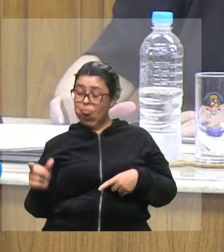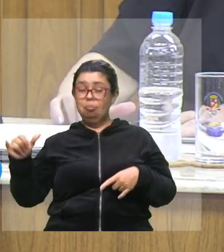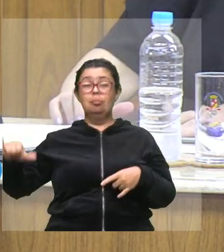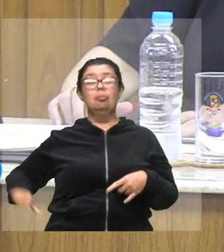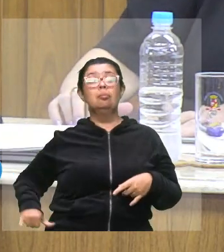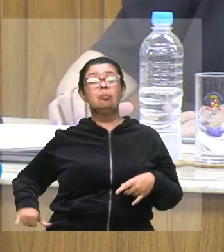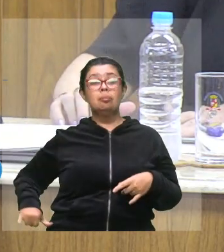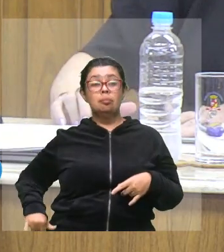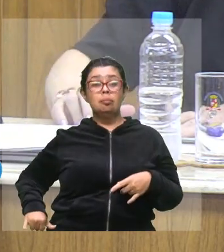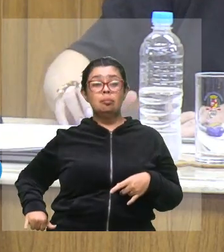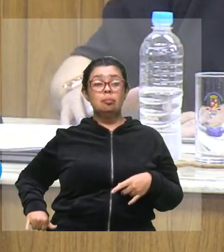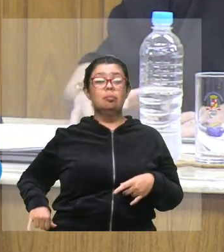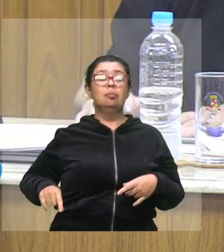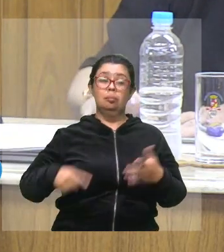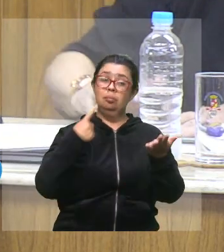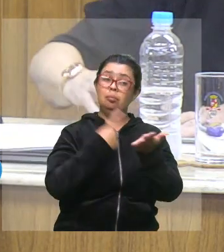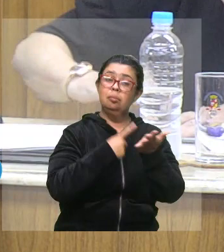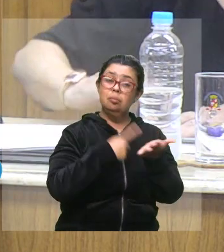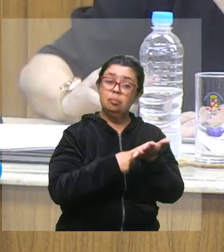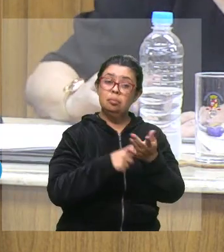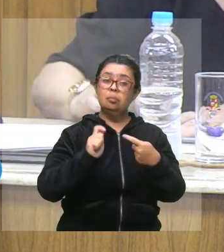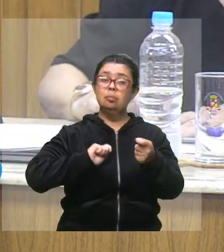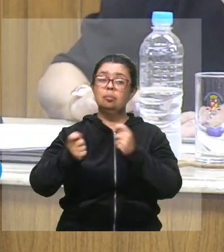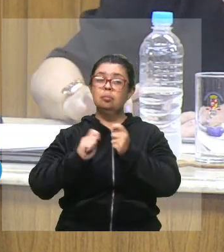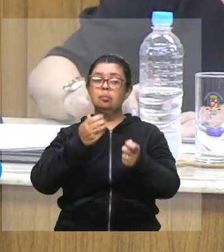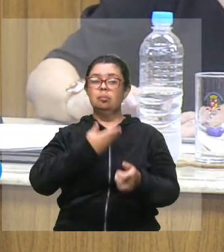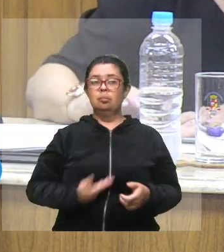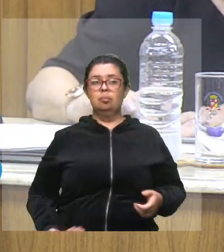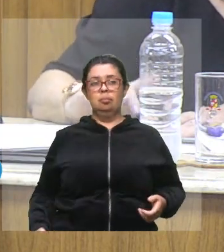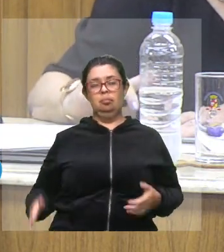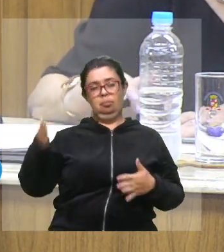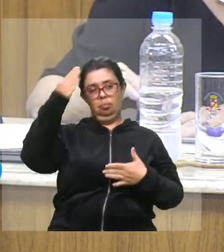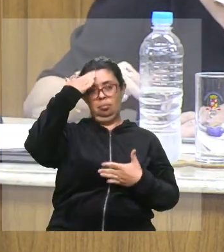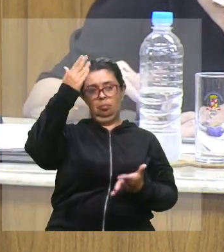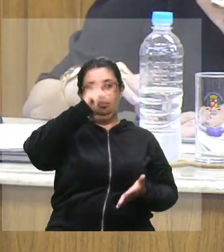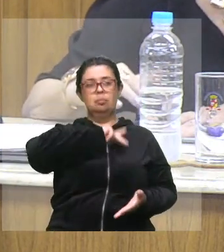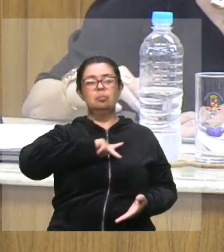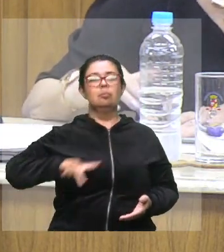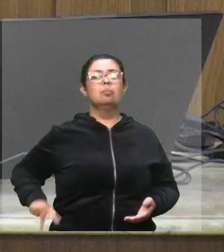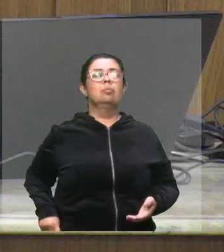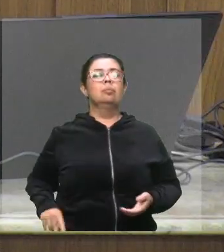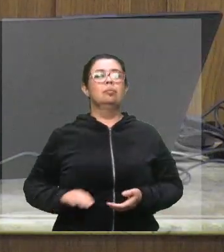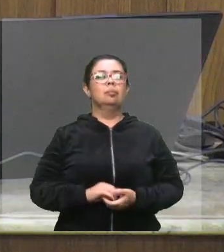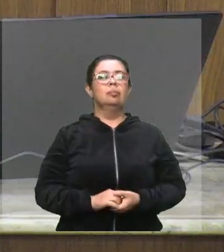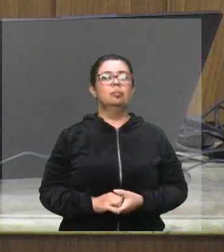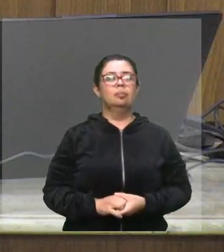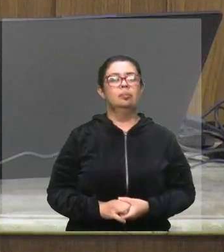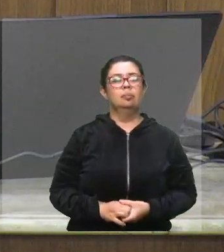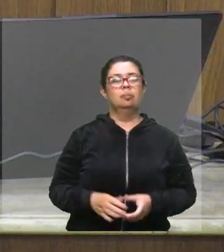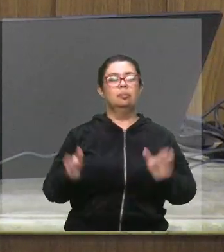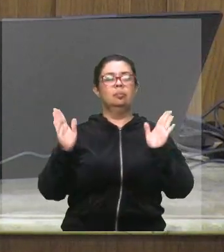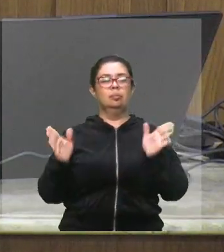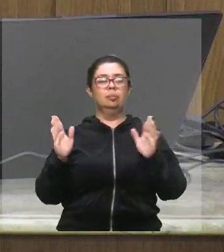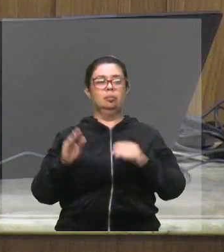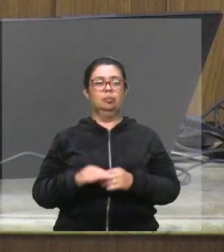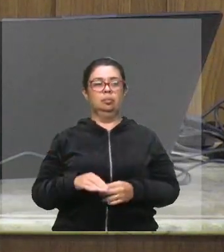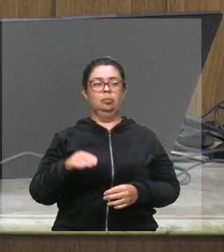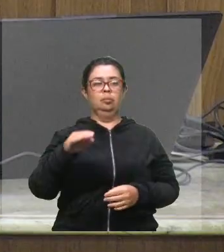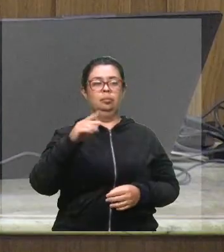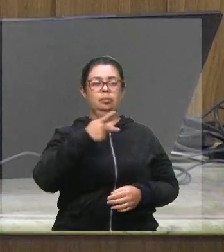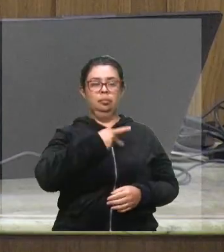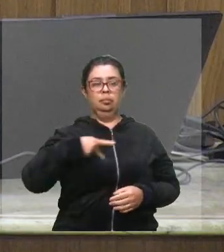o compromisso da administração pública. Muito obrigado, senhor presidente. Obrigado, vereador Gerson Alves. Com a palavra, o vereador Pastor